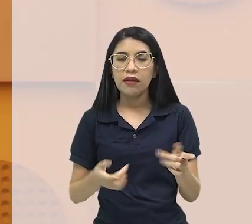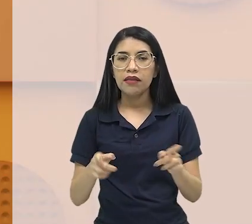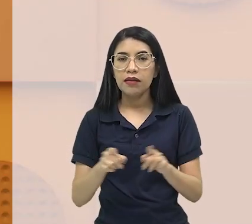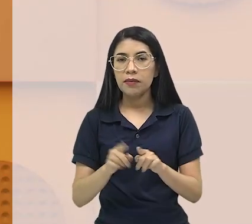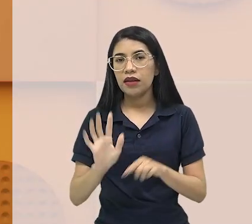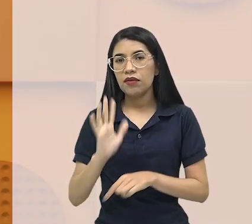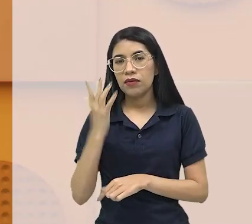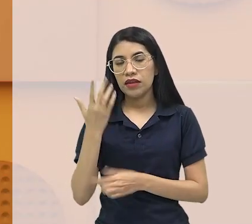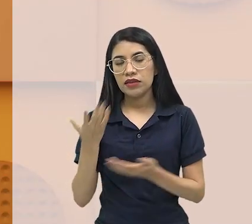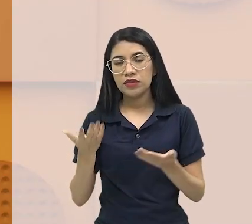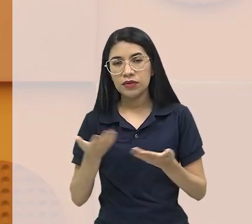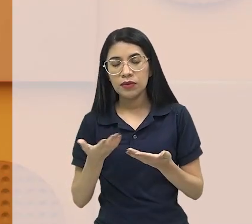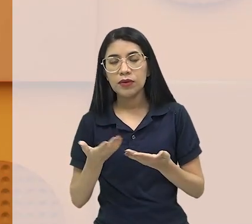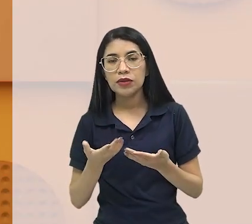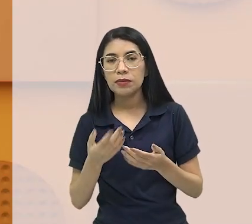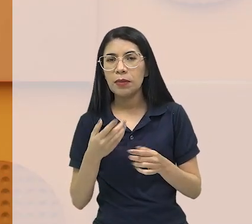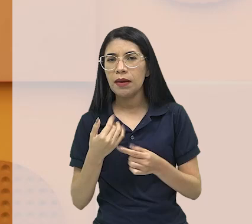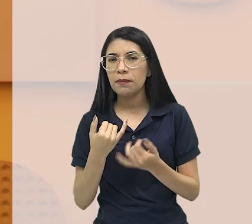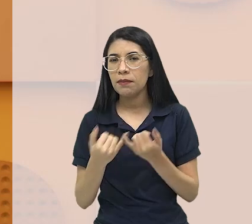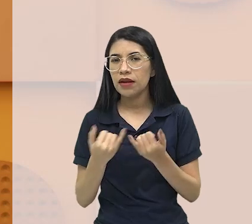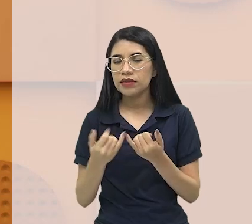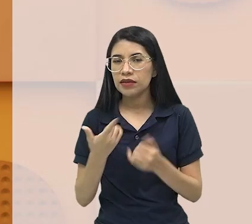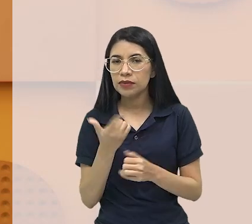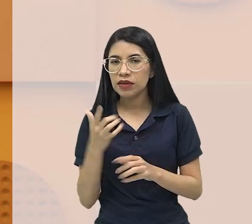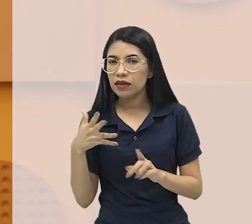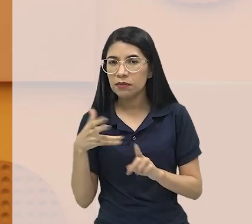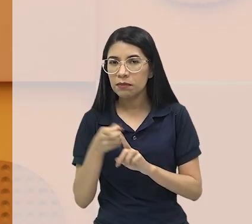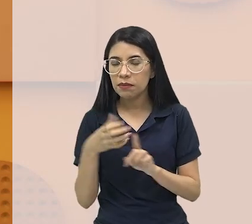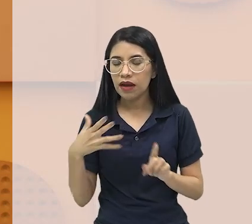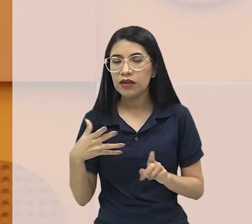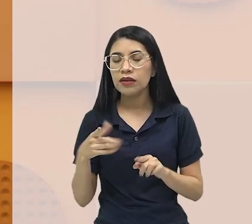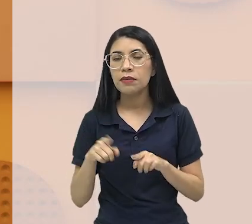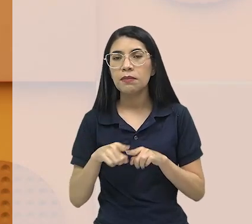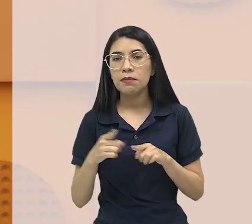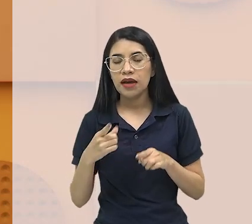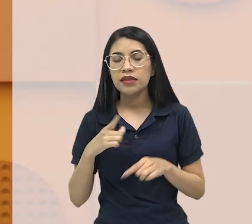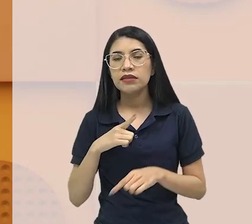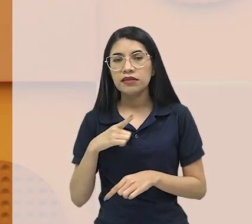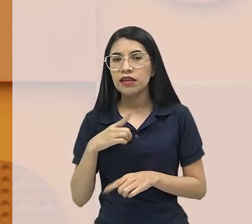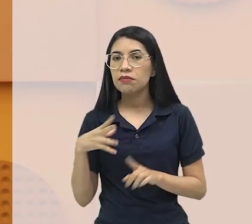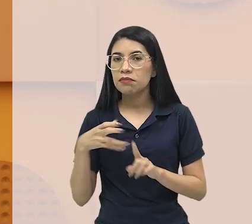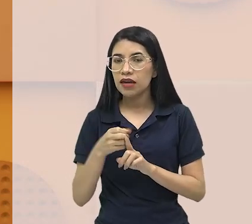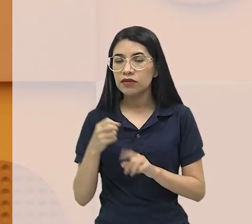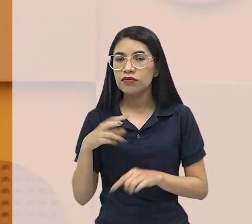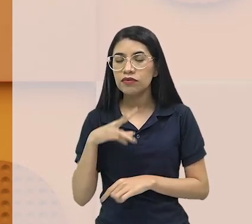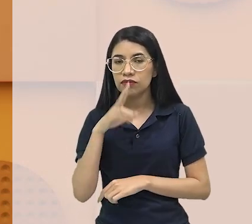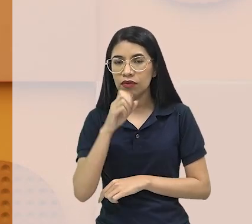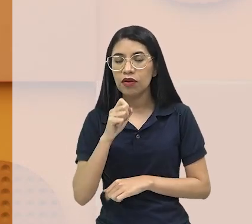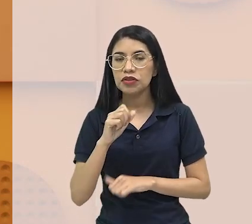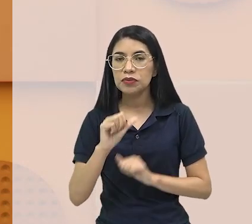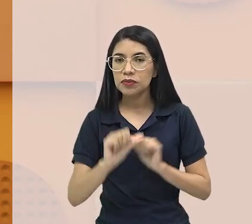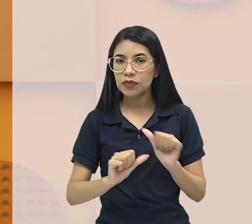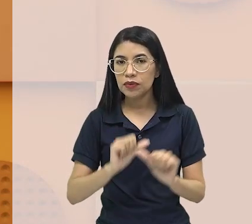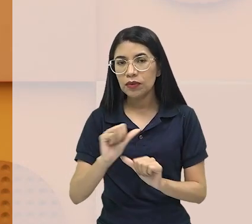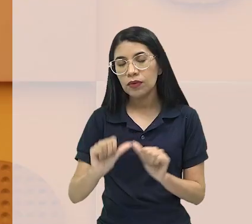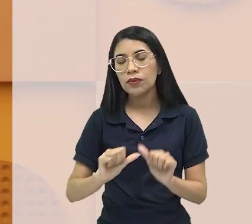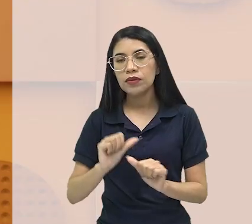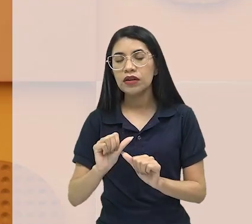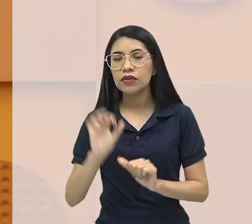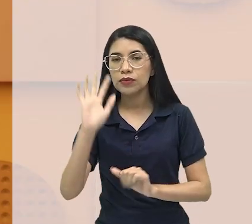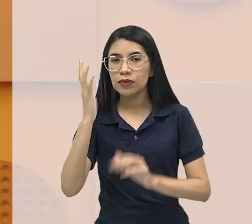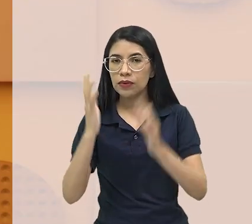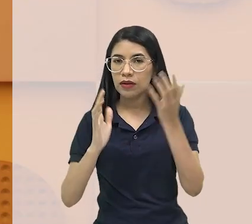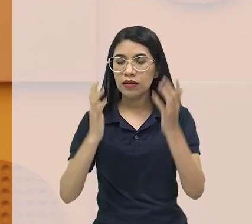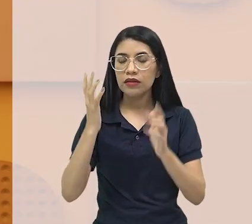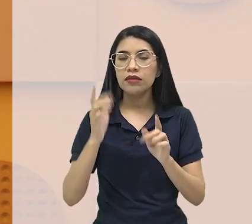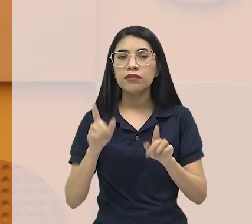acontecem no dia a dia que parecem que não afetam o mundo, na verdade estão afetando cada vez mais, trazendo as transformações constantes do